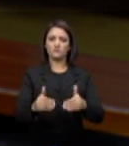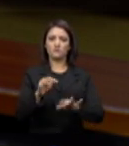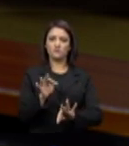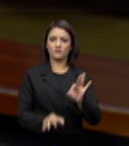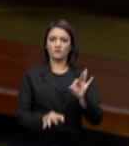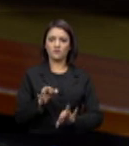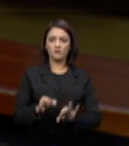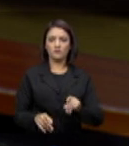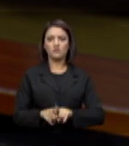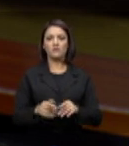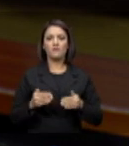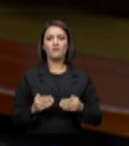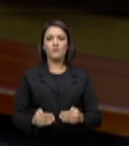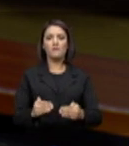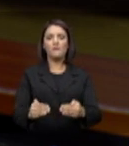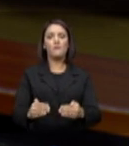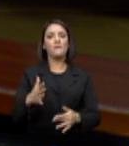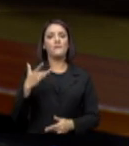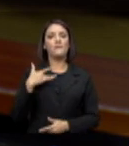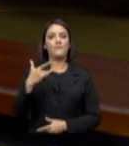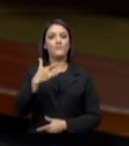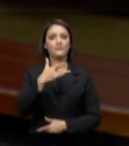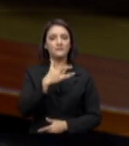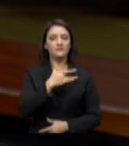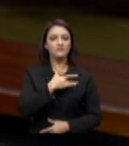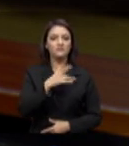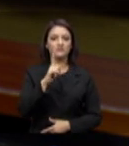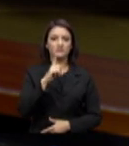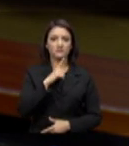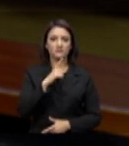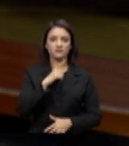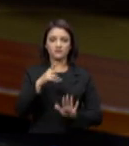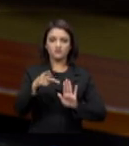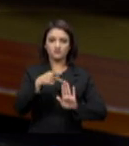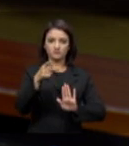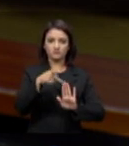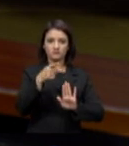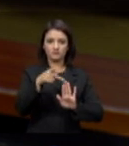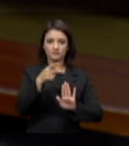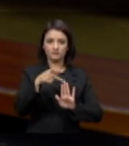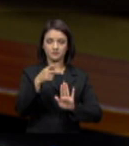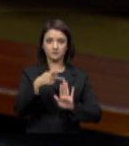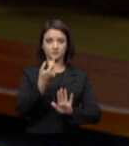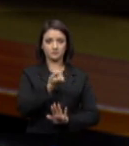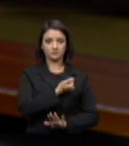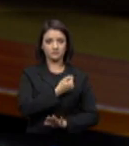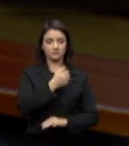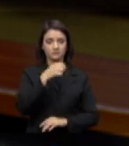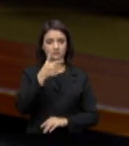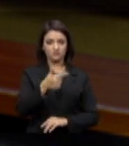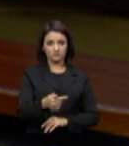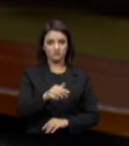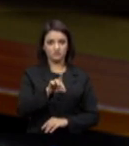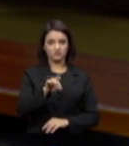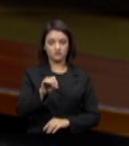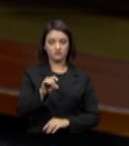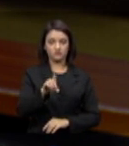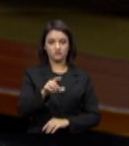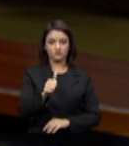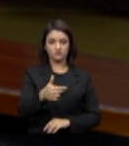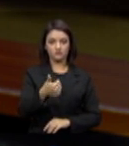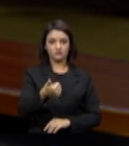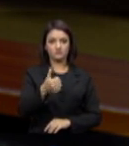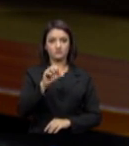eo ministério da saúde editará portaria interministerial nº 7 de 18 de março 2020